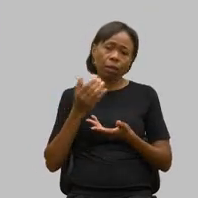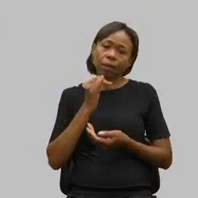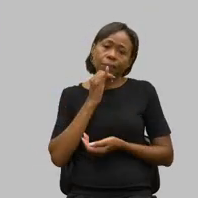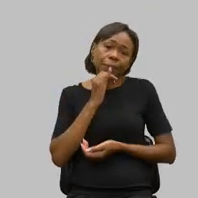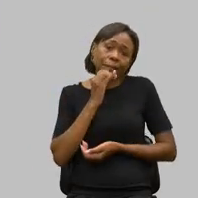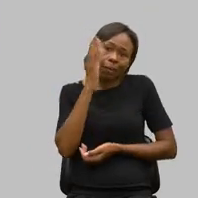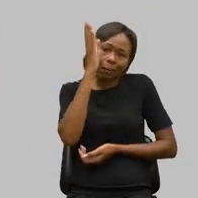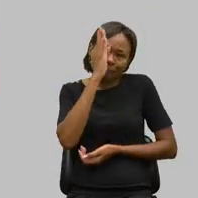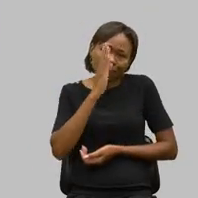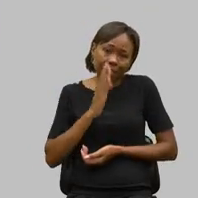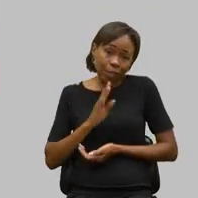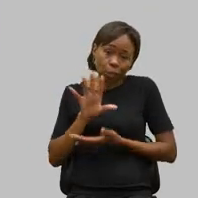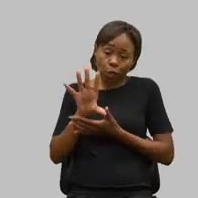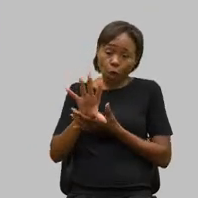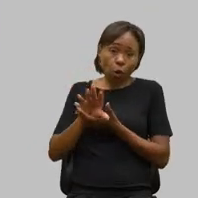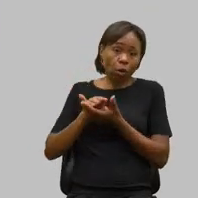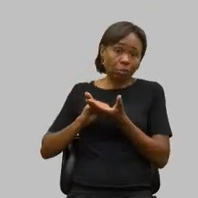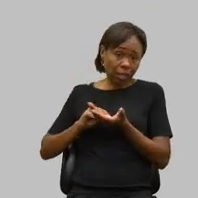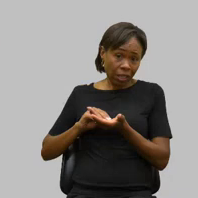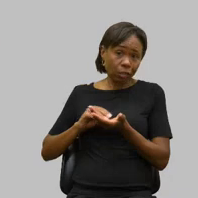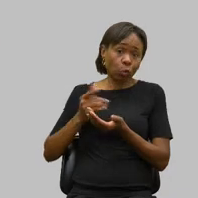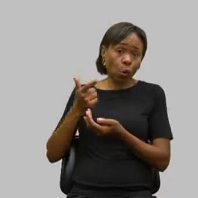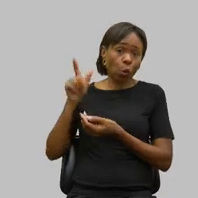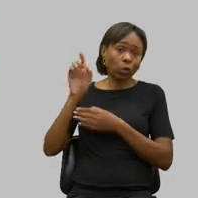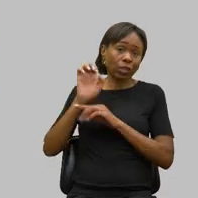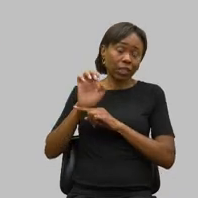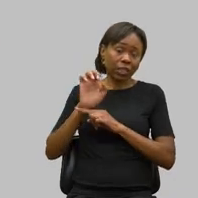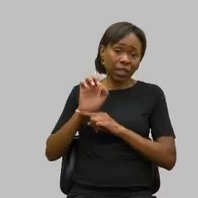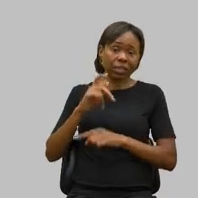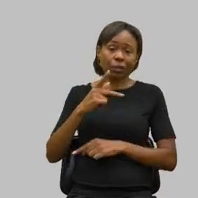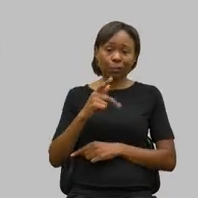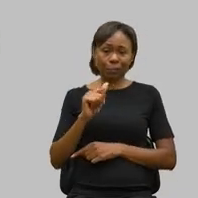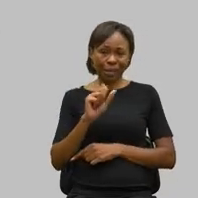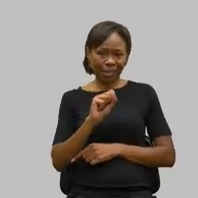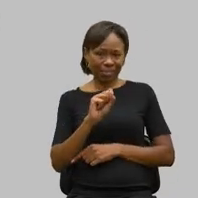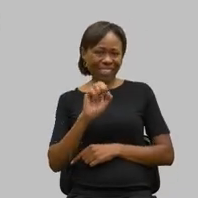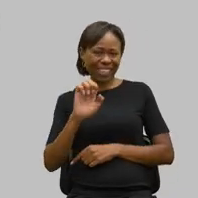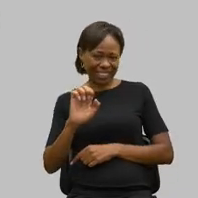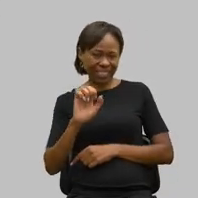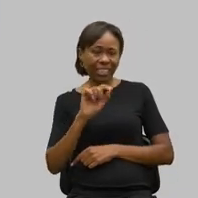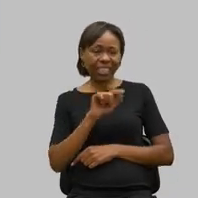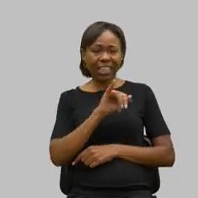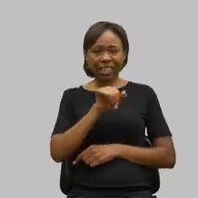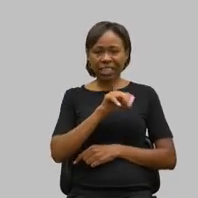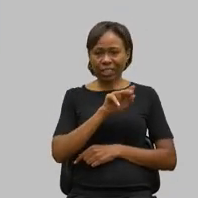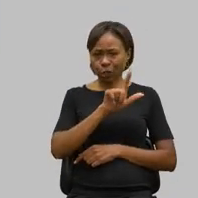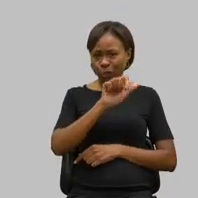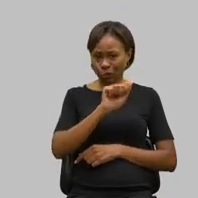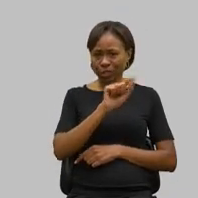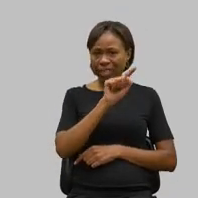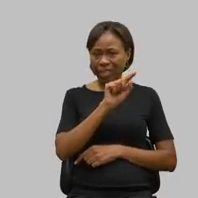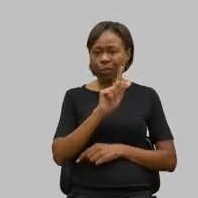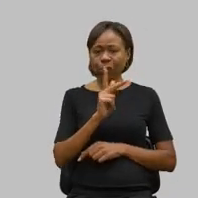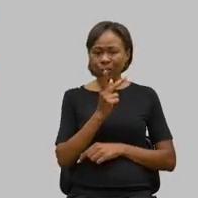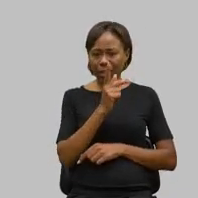Brasil está copiando os outros estados, o passe, e a Júnior é muito competente em Emominas, está fazendo um grande trabalho nisso.